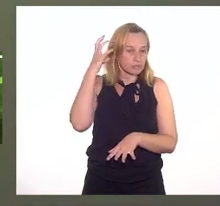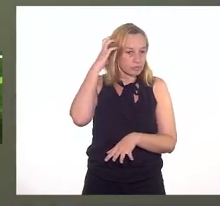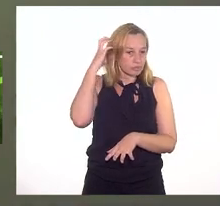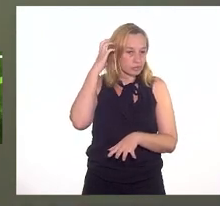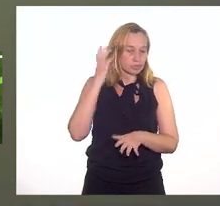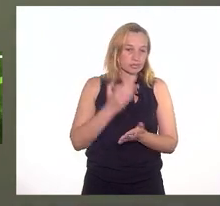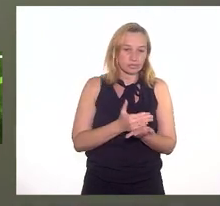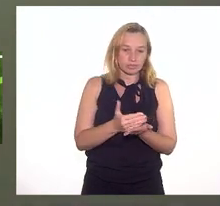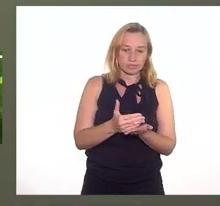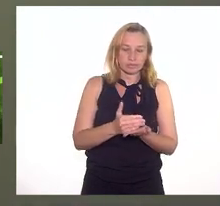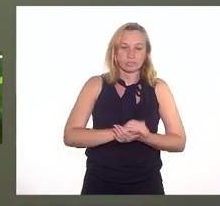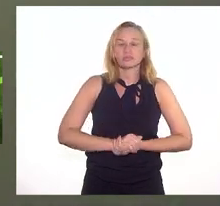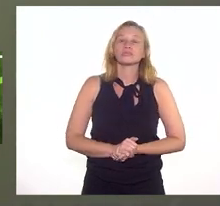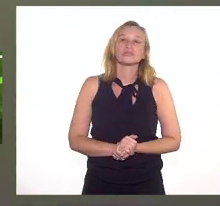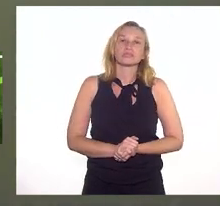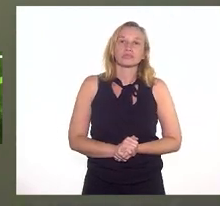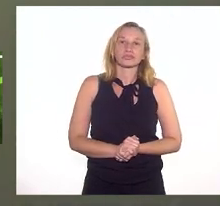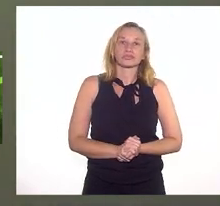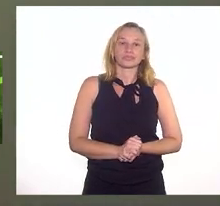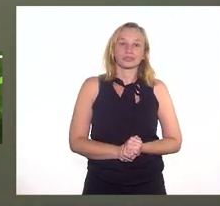considerações iniciais.